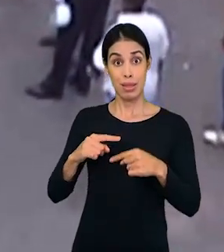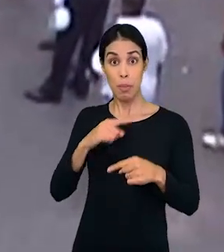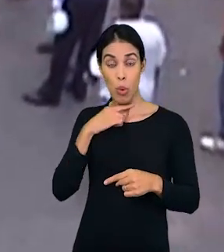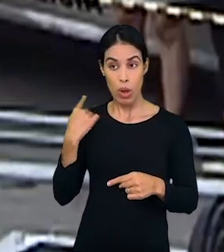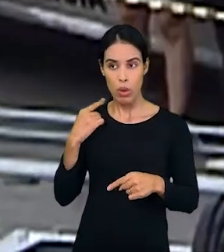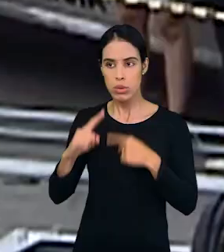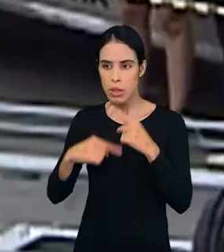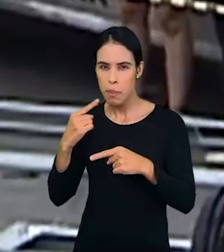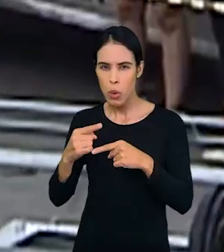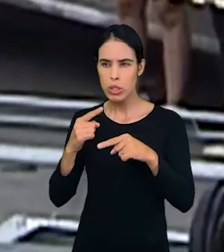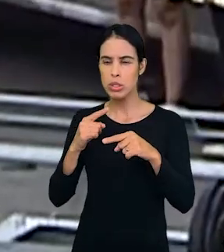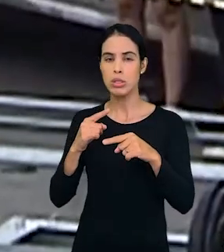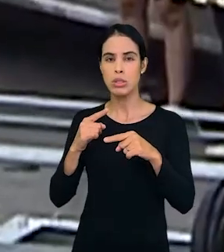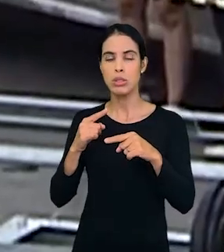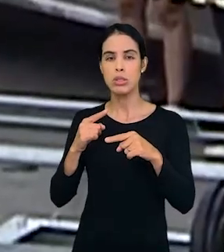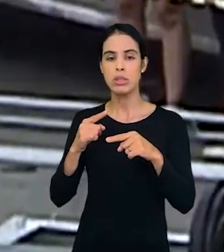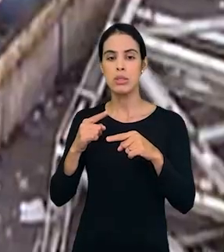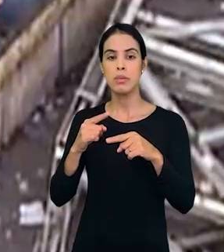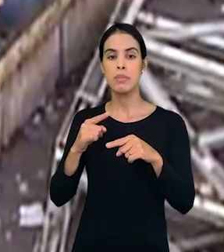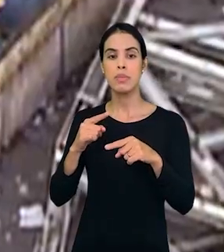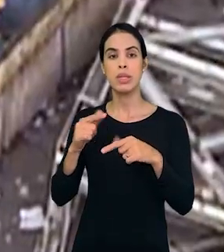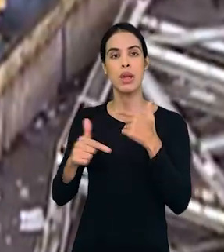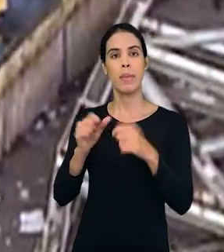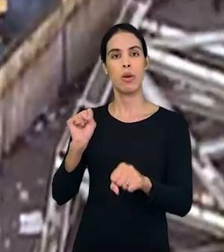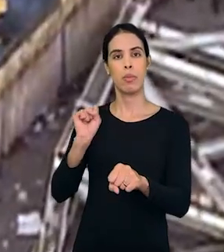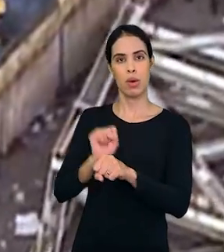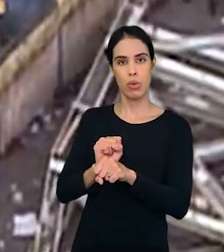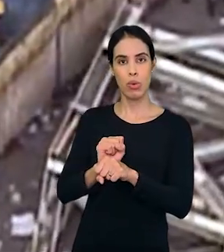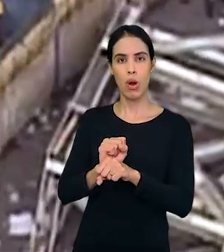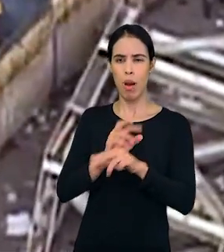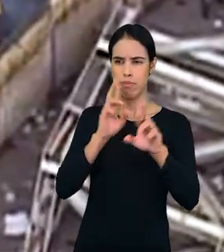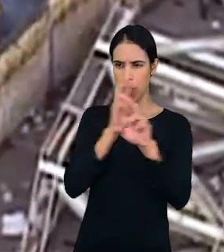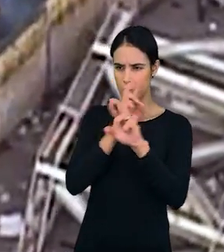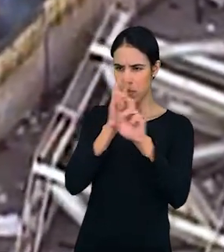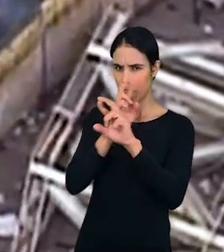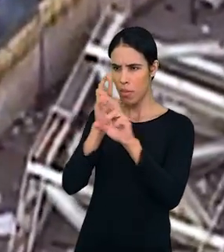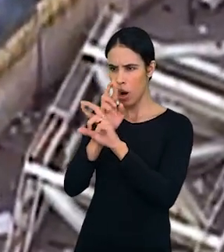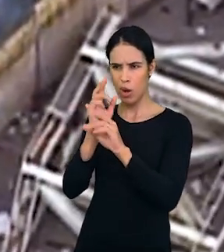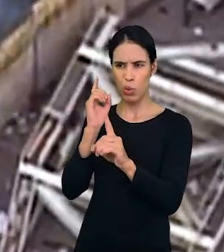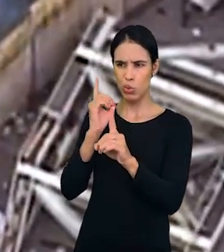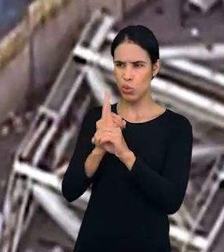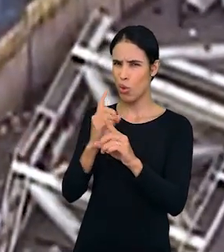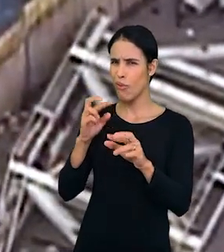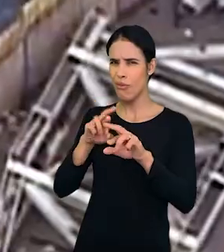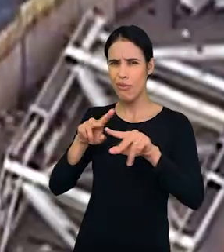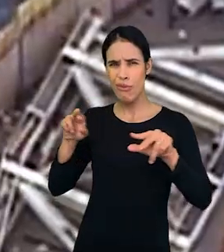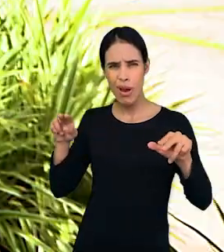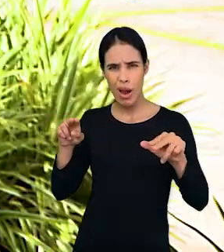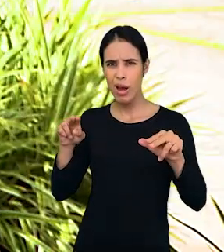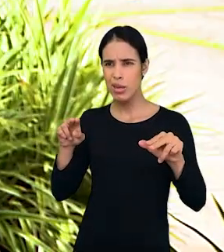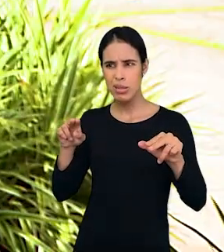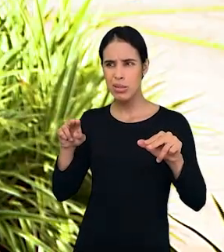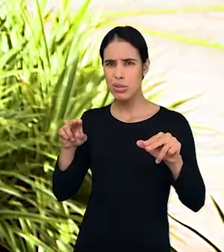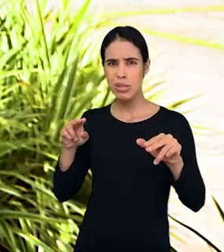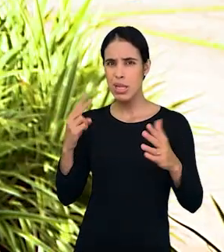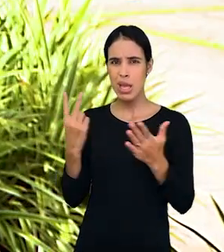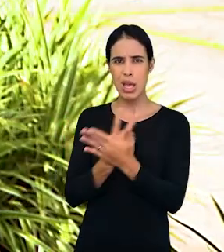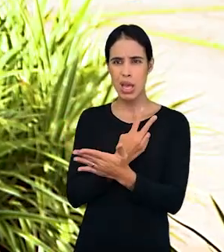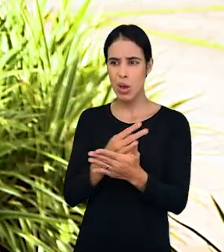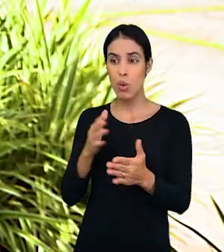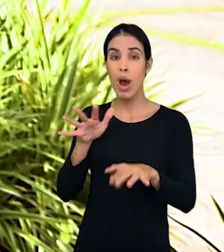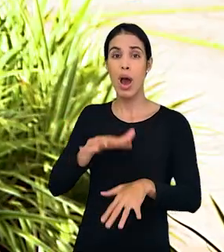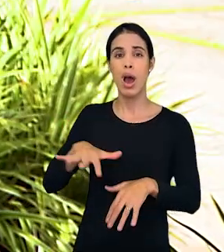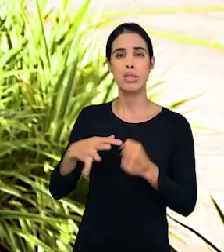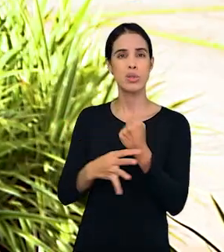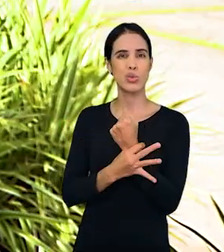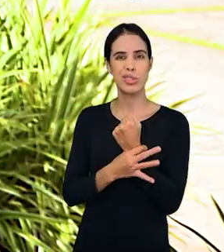interditado. Durante a inspeção, foi constatado o descumprimento de várias normas de segurança. A investigação